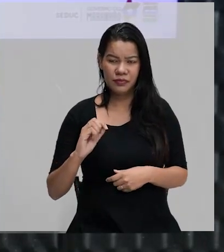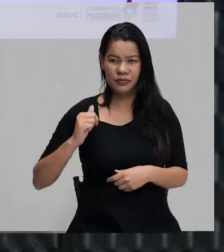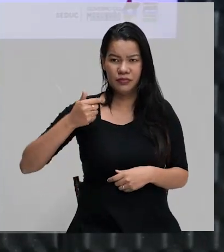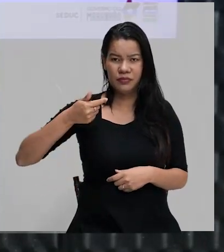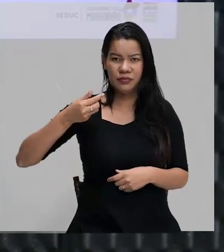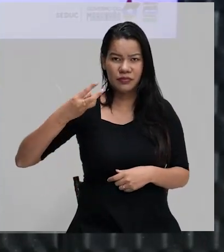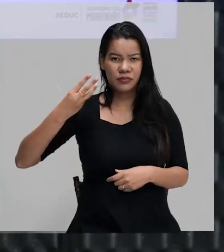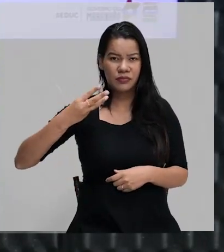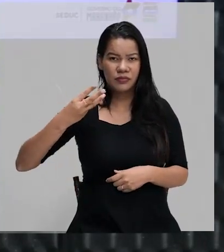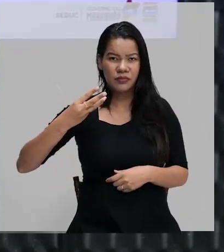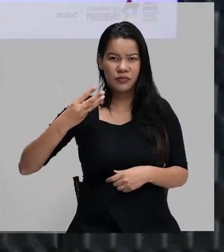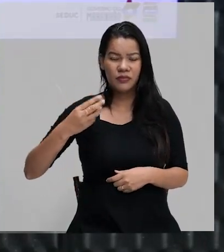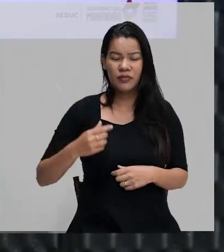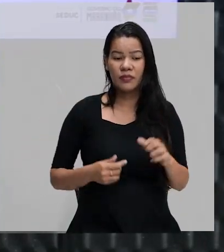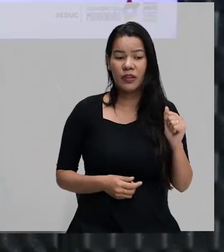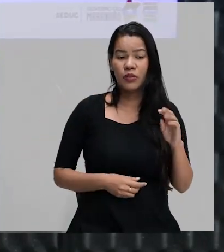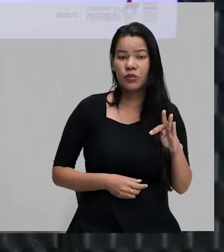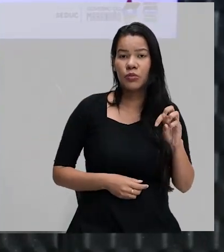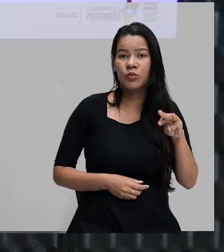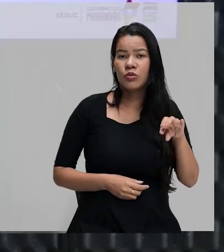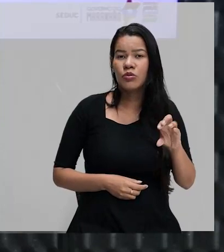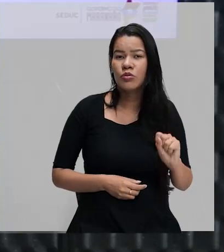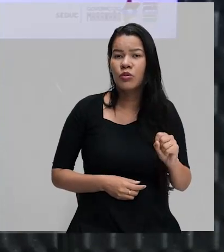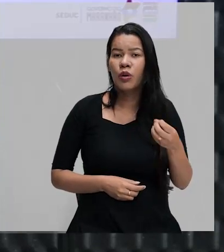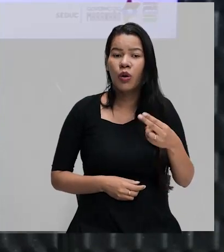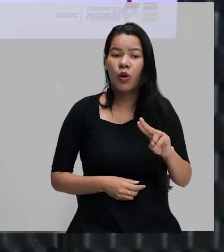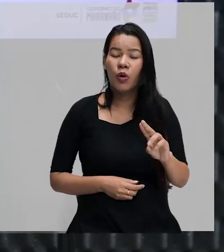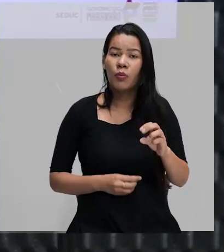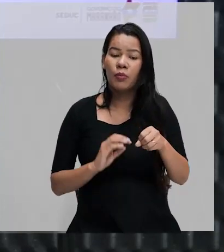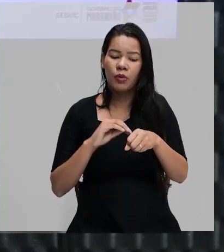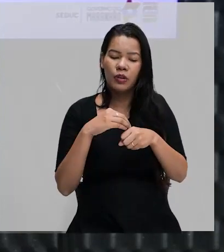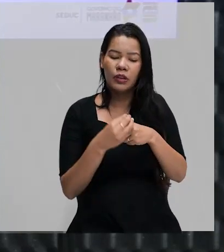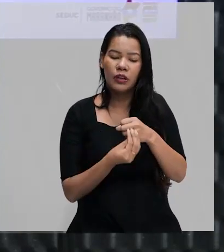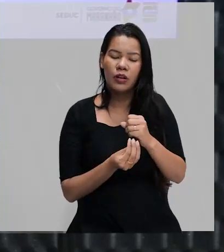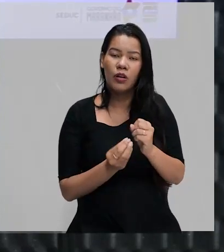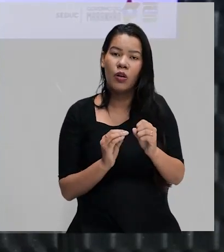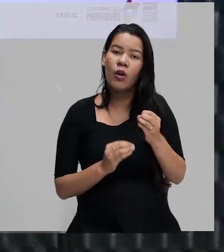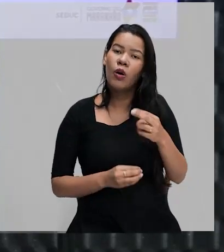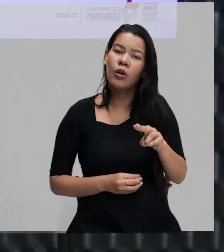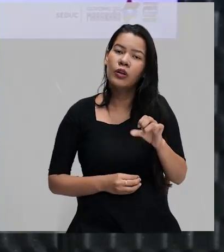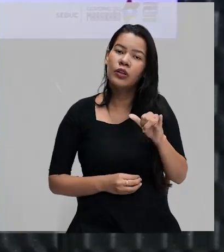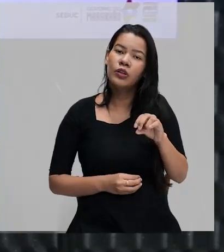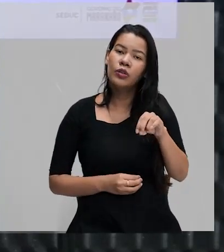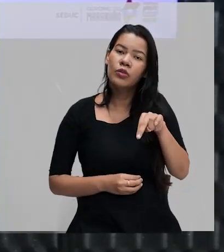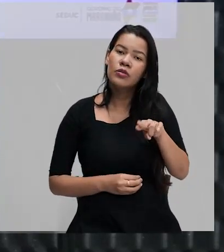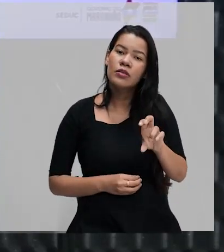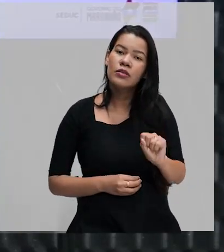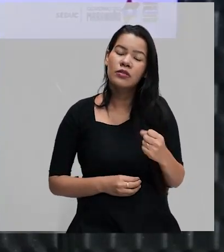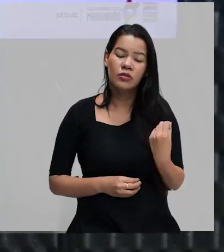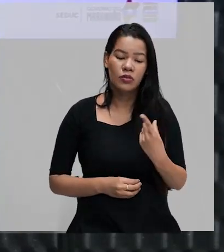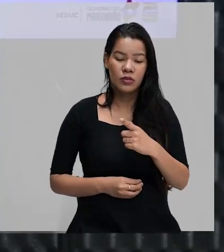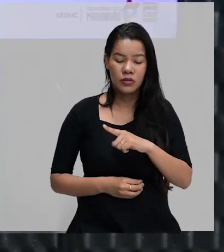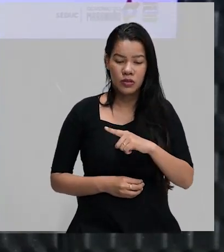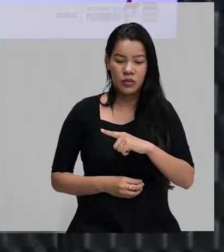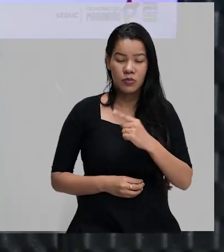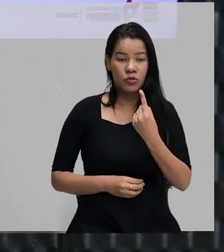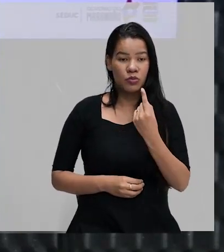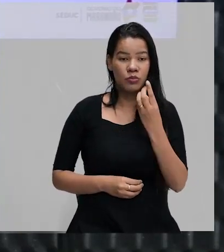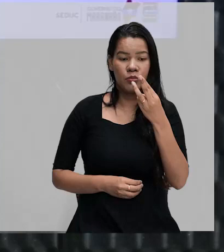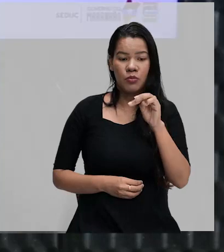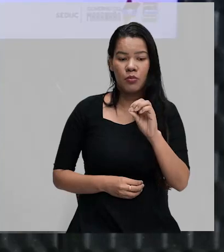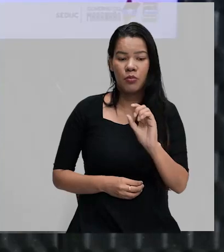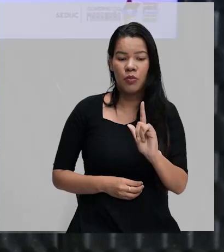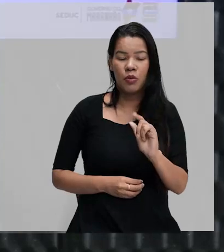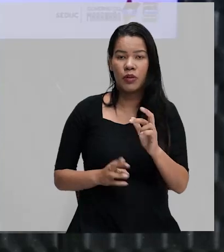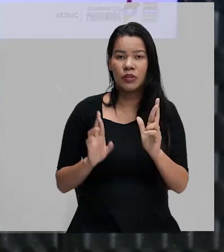ou átomos, ou moléculas, ou íons, nós vamos ter um mol. Ok? O mol